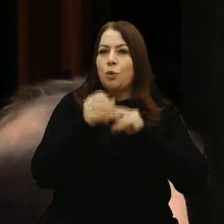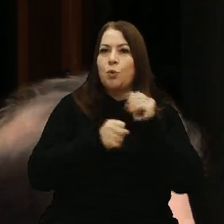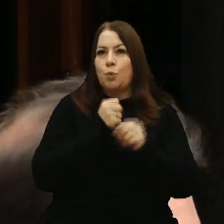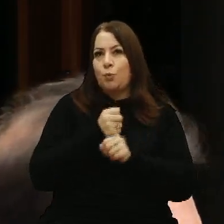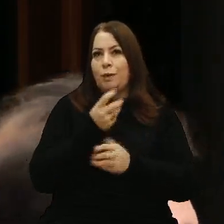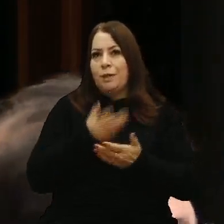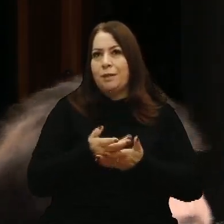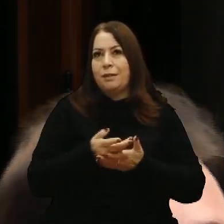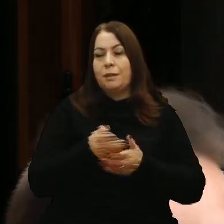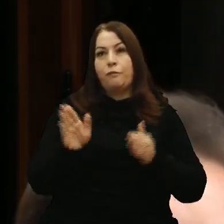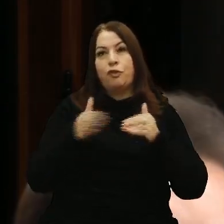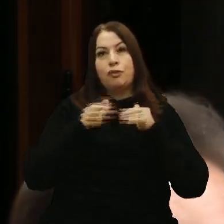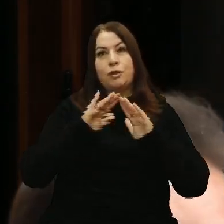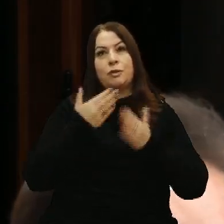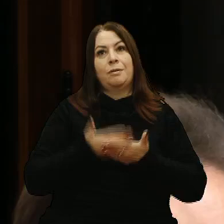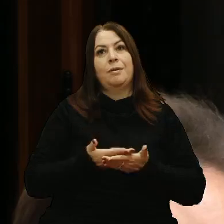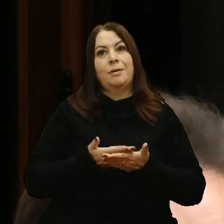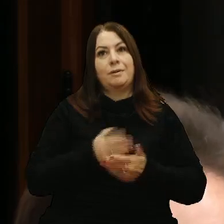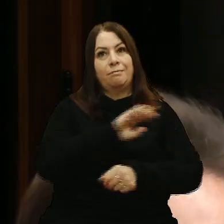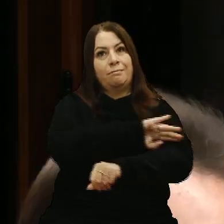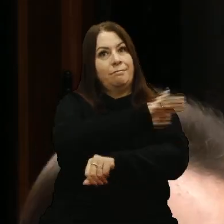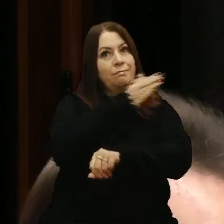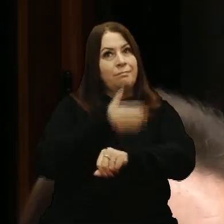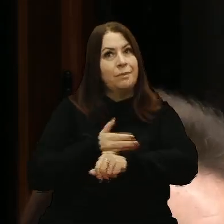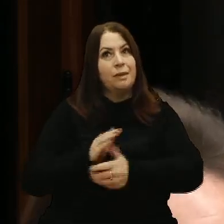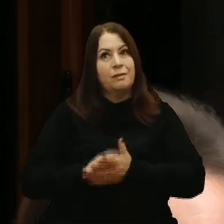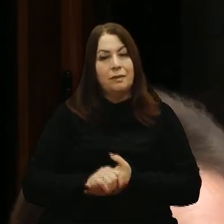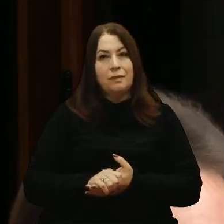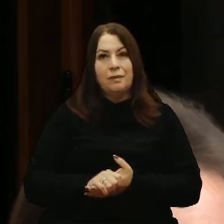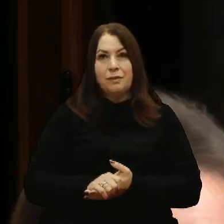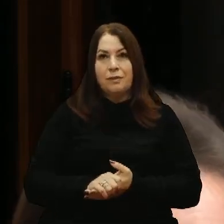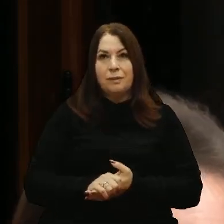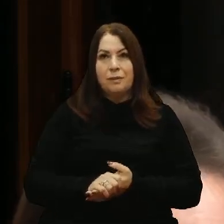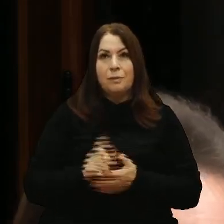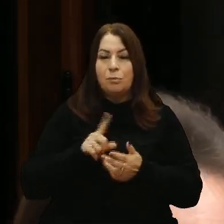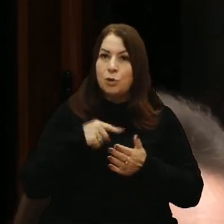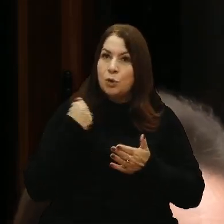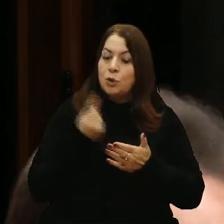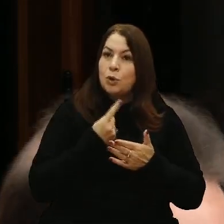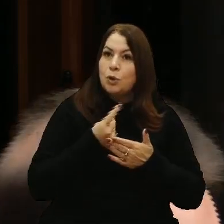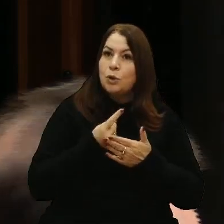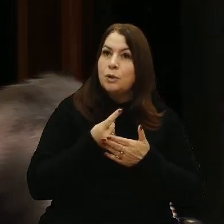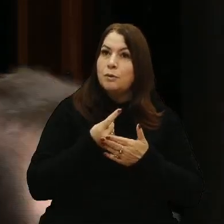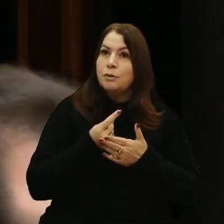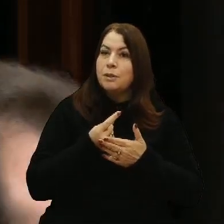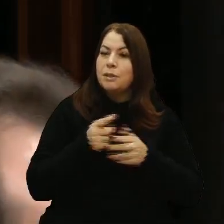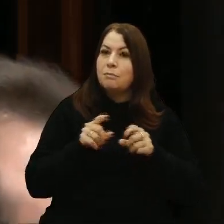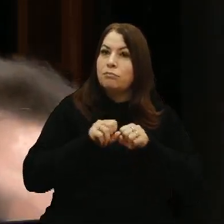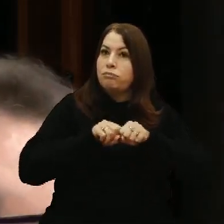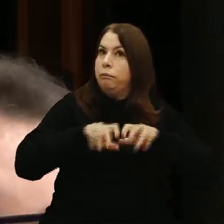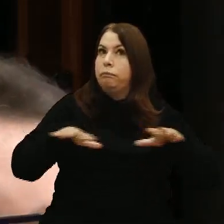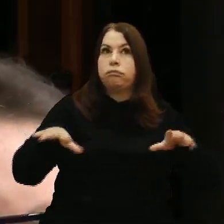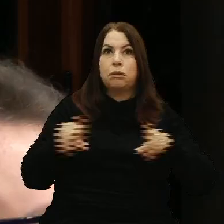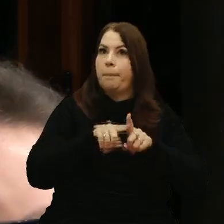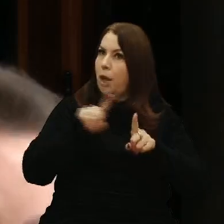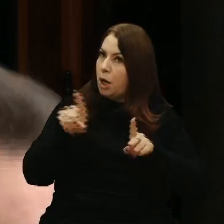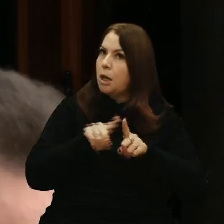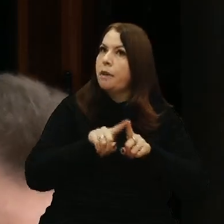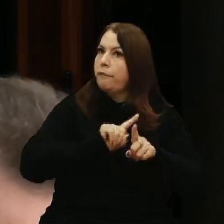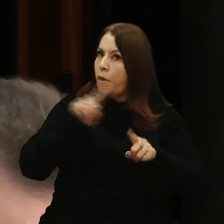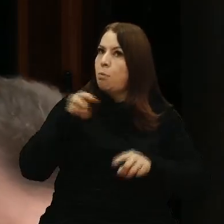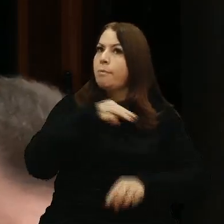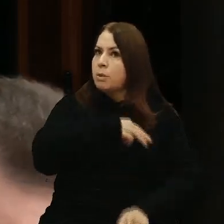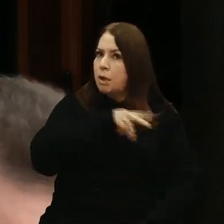ano fechar a escola de tempo integral. Porque aí nós vamos nos reverberar e iremos ao